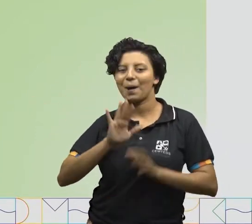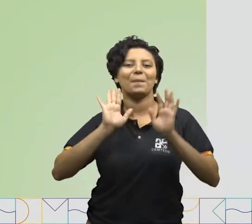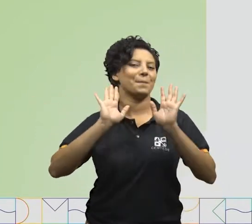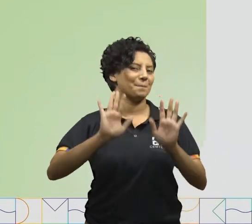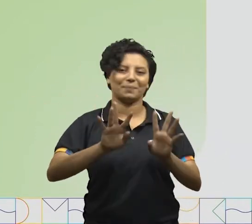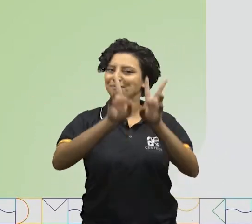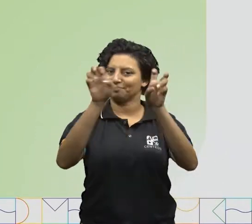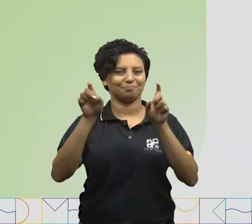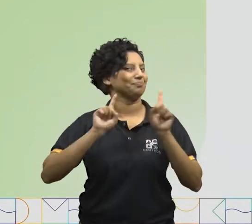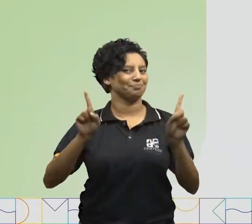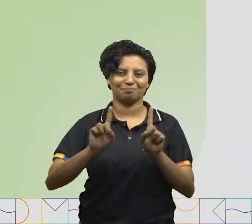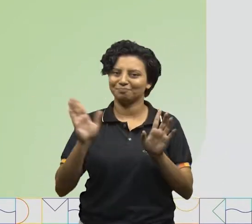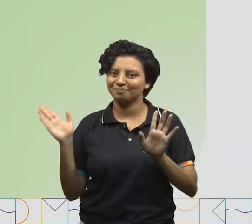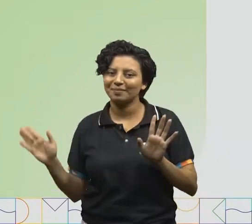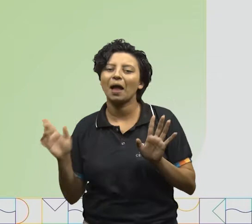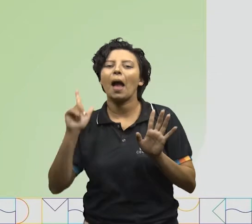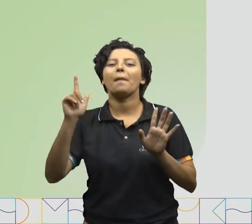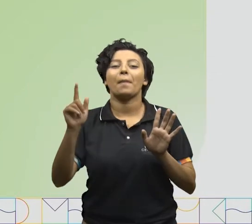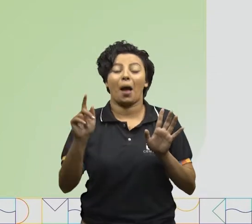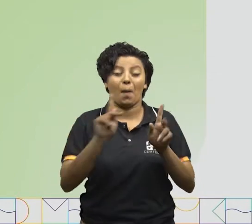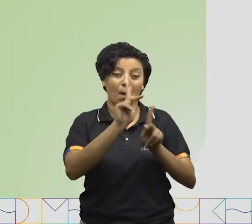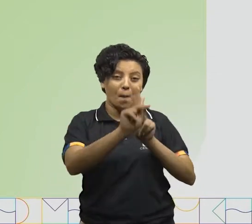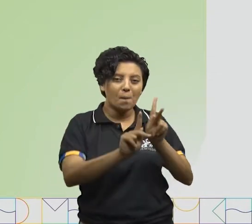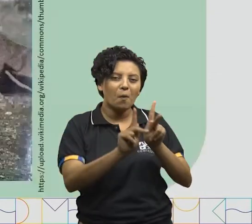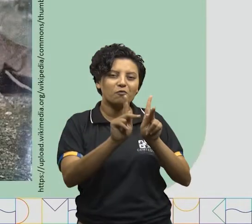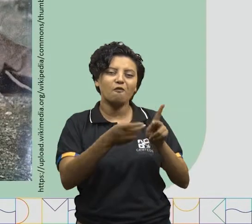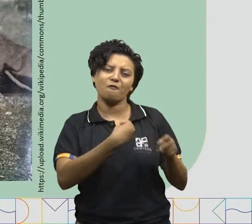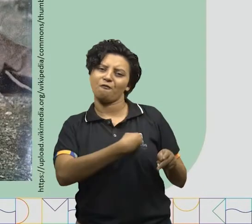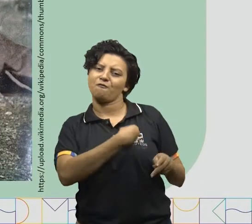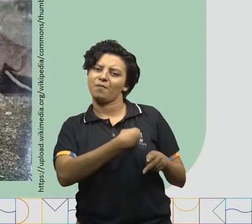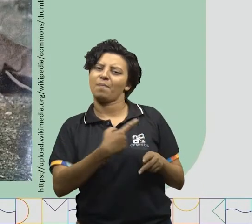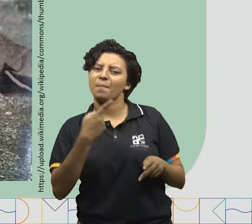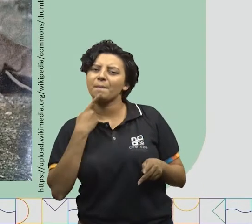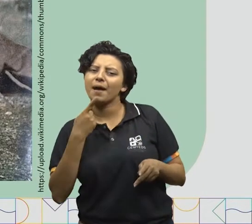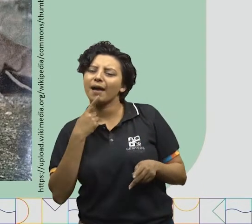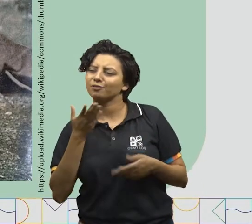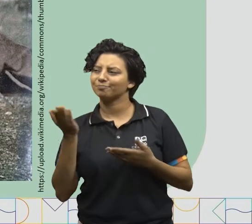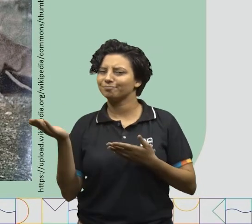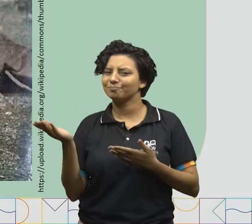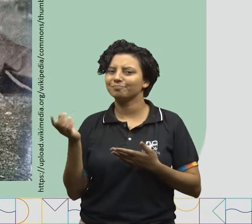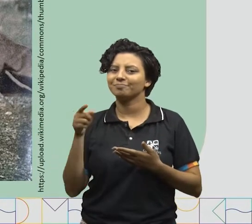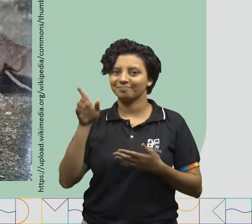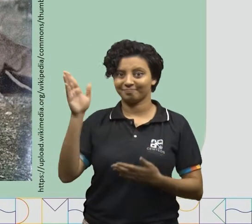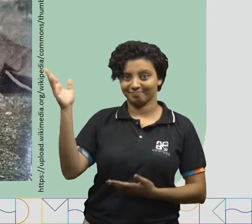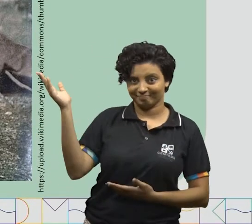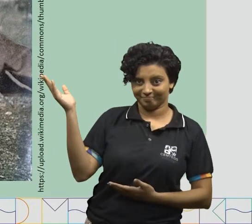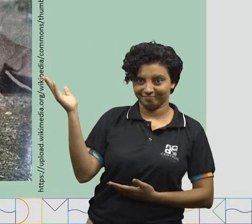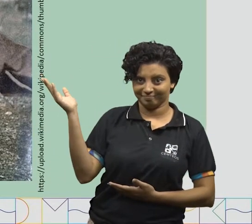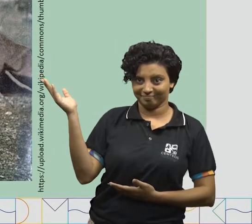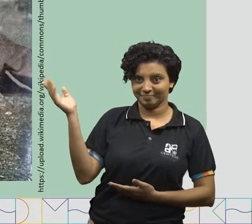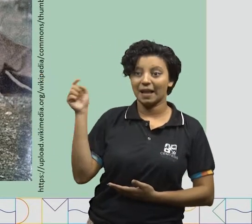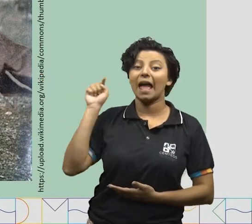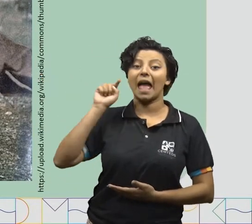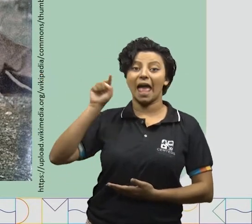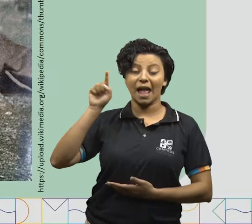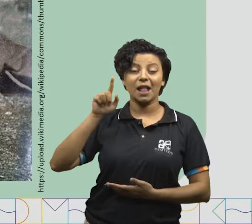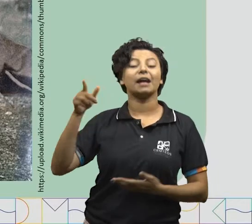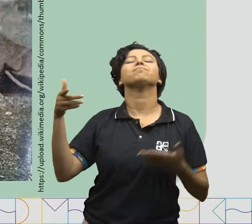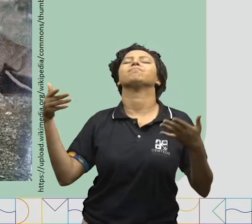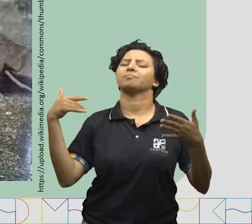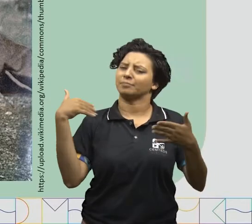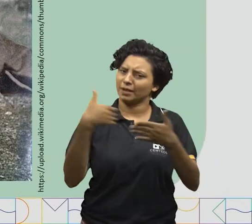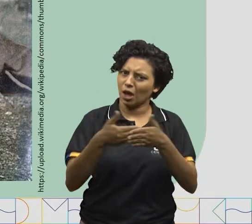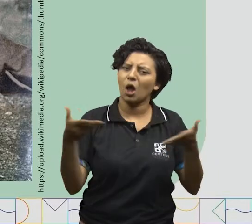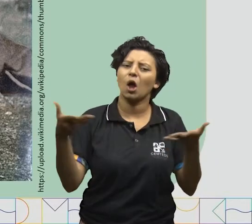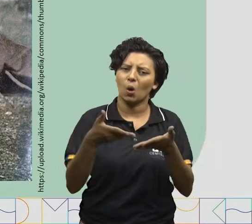que eu vou falar, mas é de um povo muito próximo a ele. Os Samis, ou Lapões, que ainda hoje habitam no